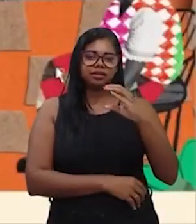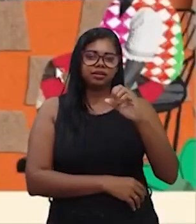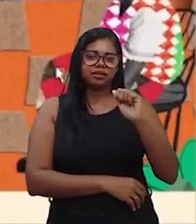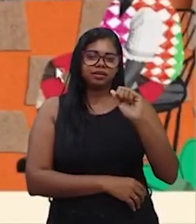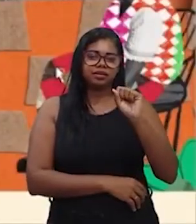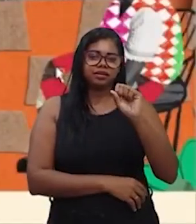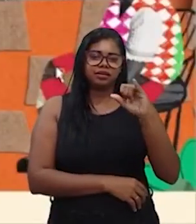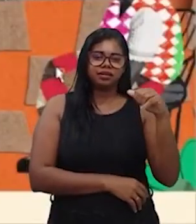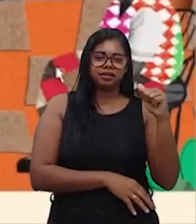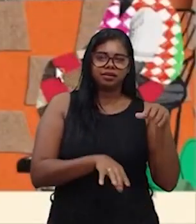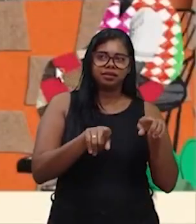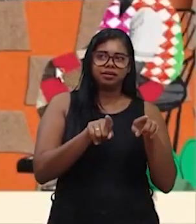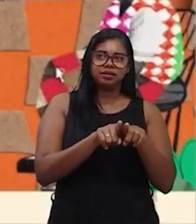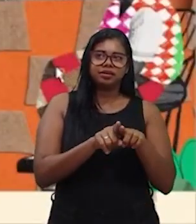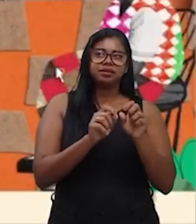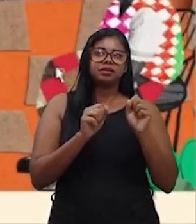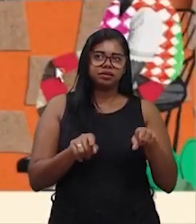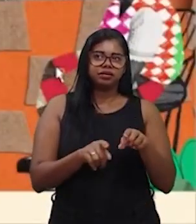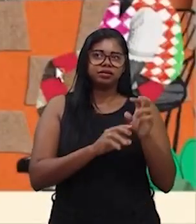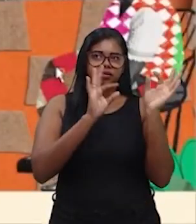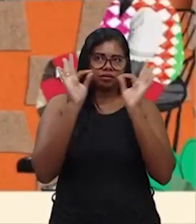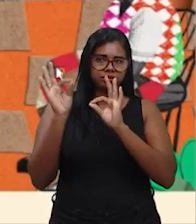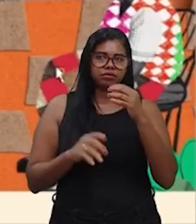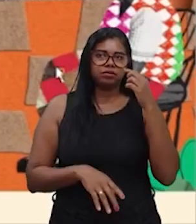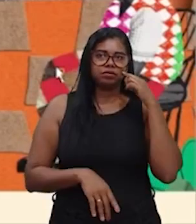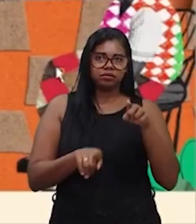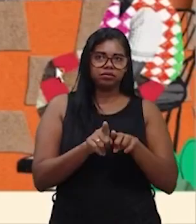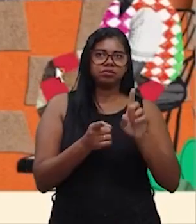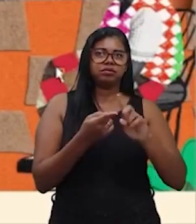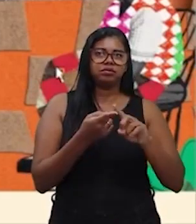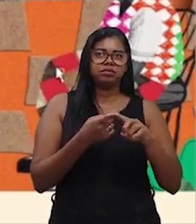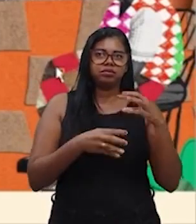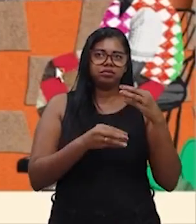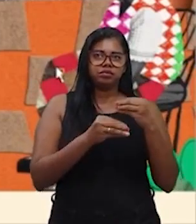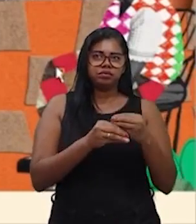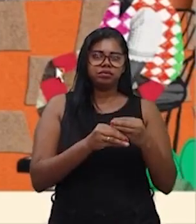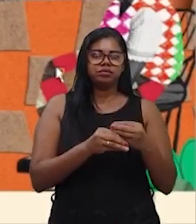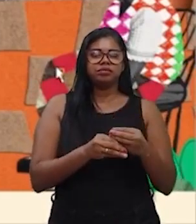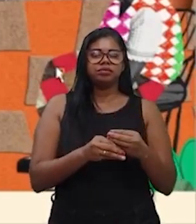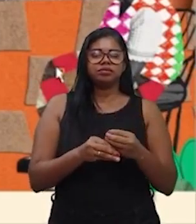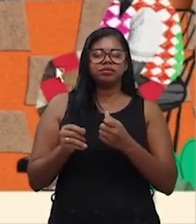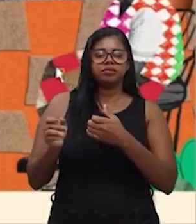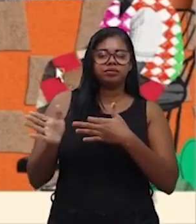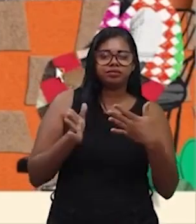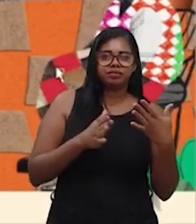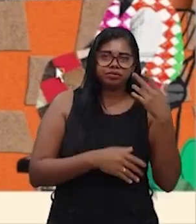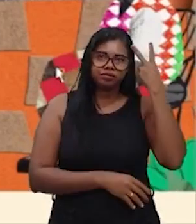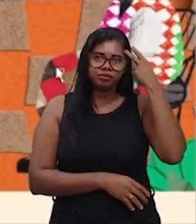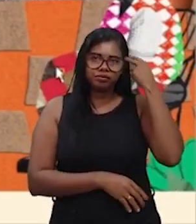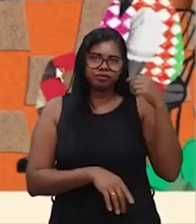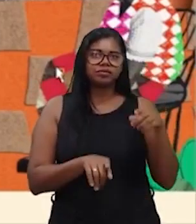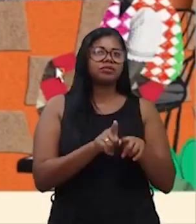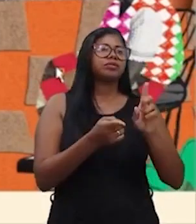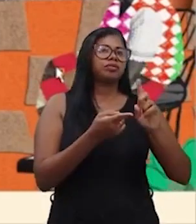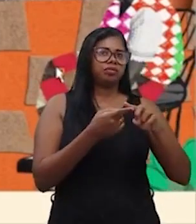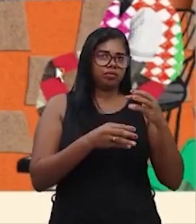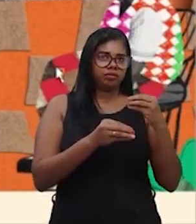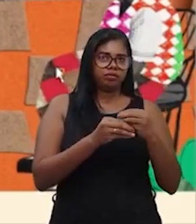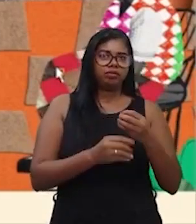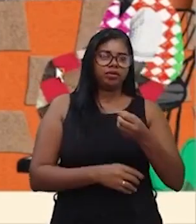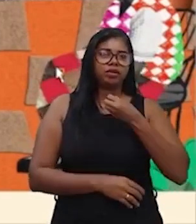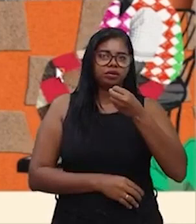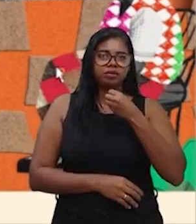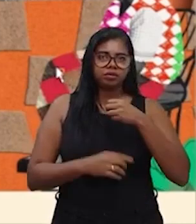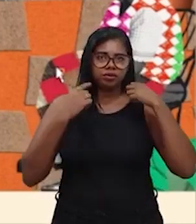Roriz. E aí do lado esquerdo vocês podem ver algumas texturas que ela faz, todas de maneira manual, com recortes,